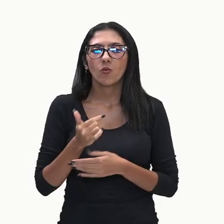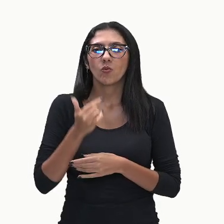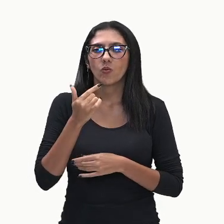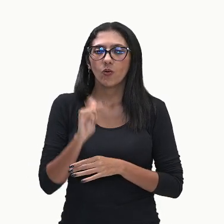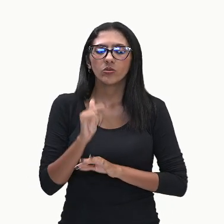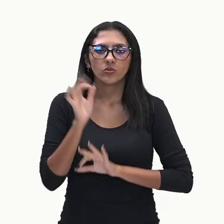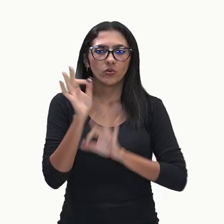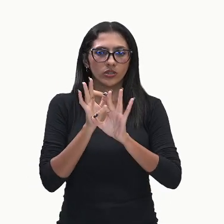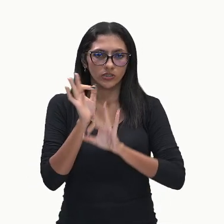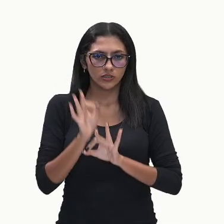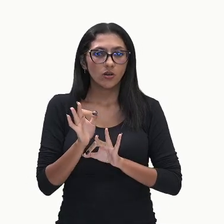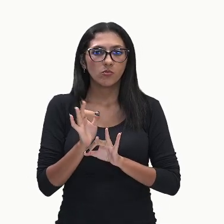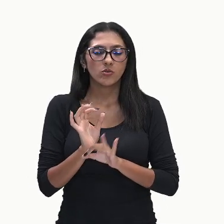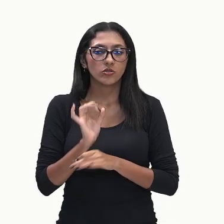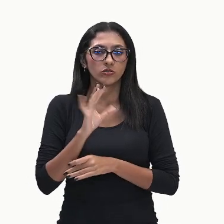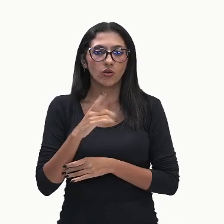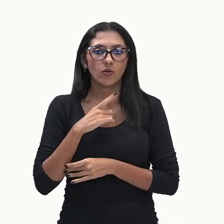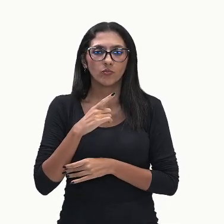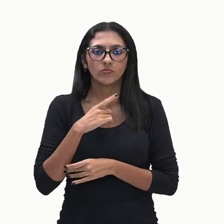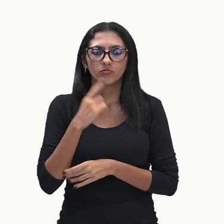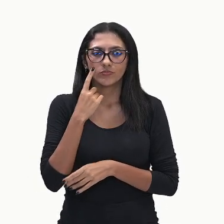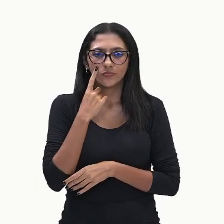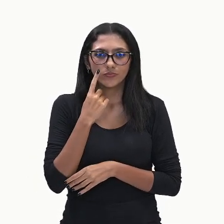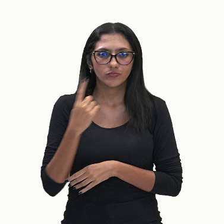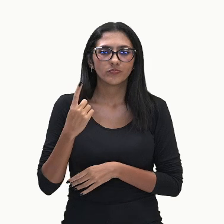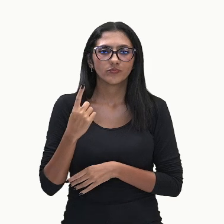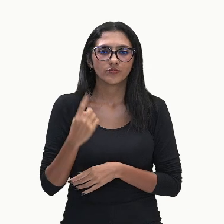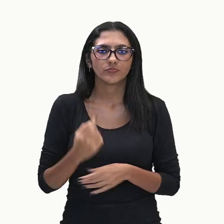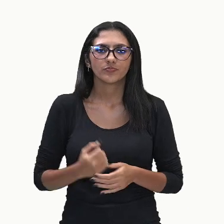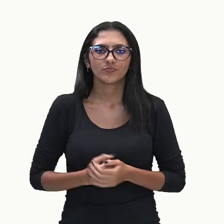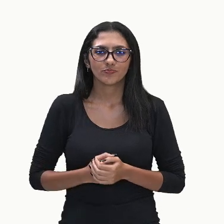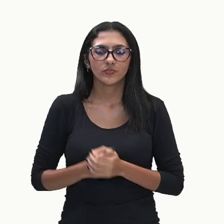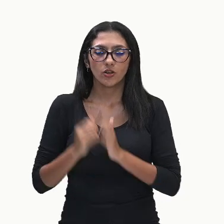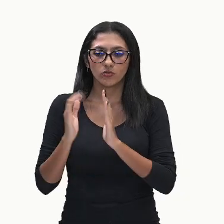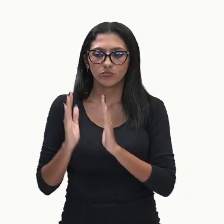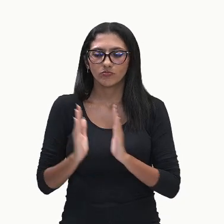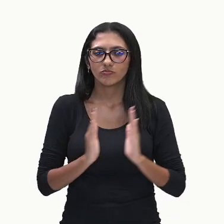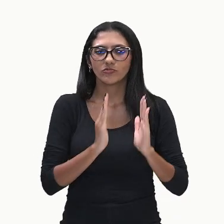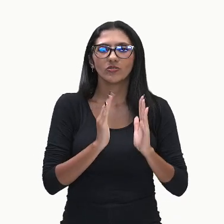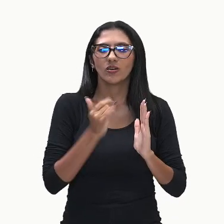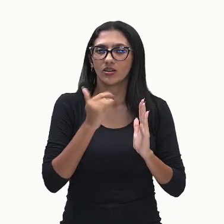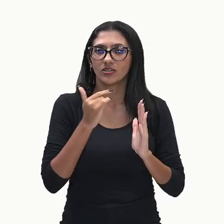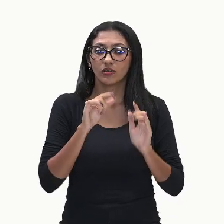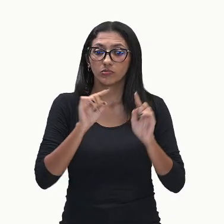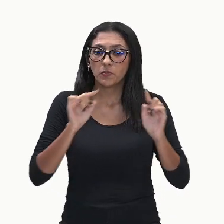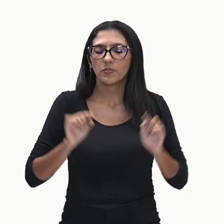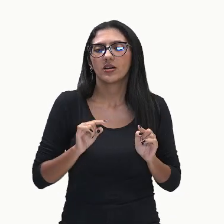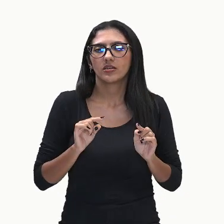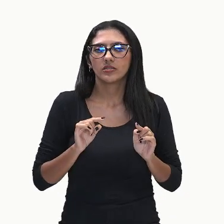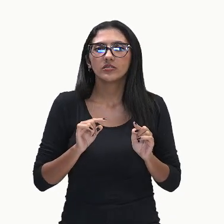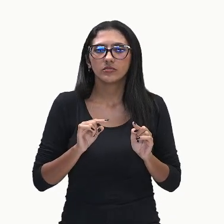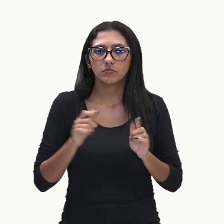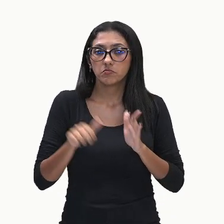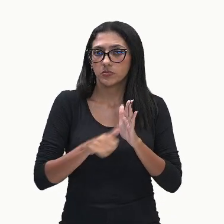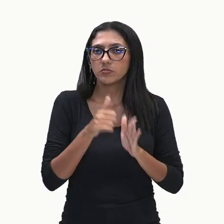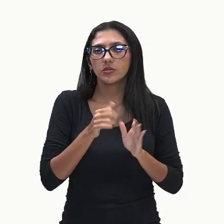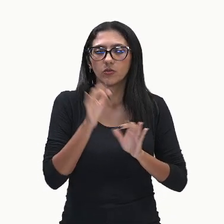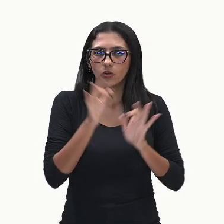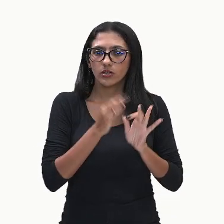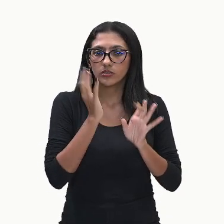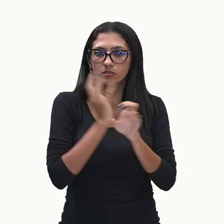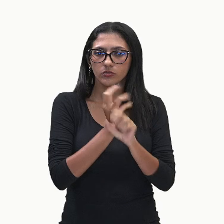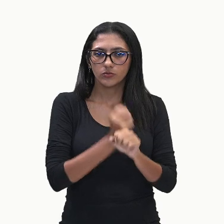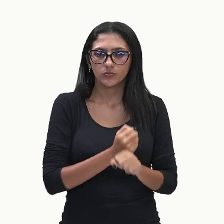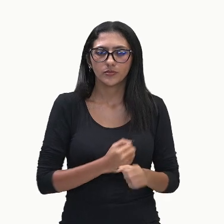aí é resolver esse produto que está aqui fora dos parênteses. Então, a gente vai